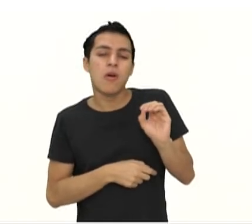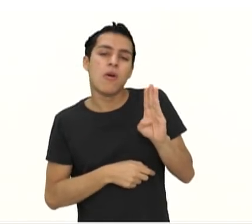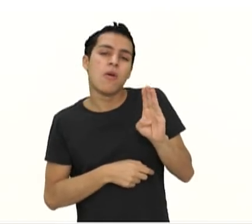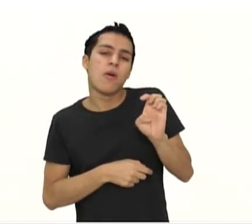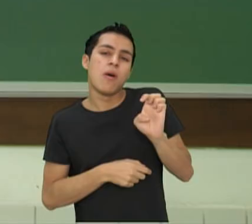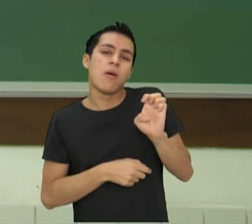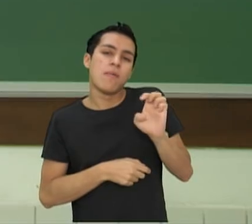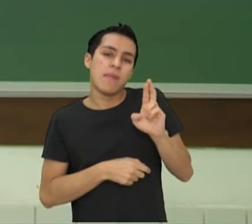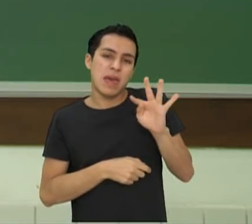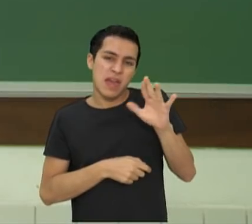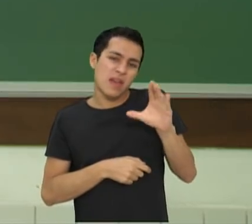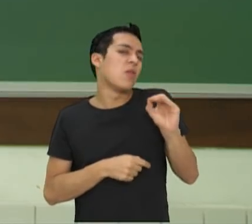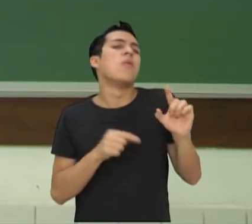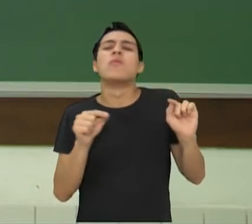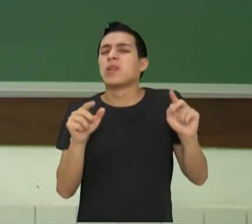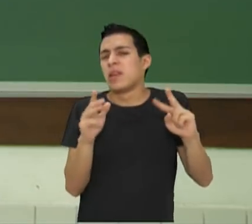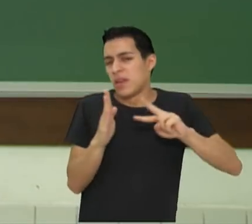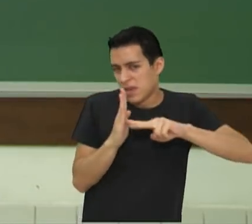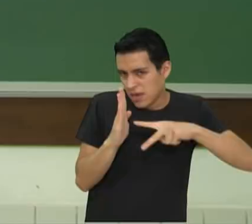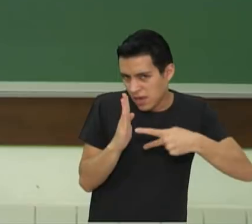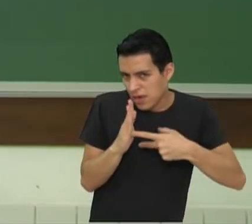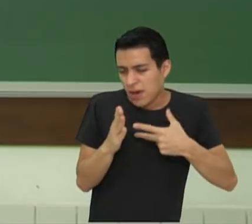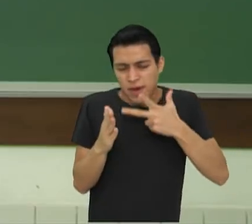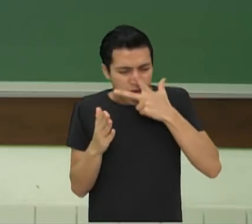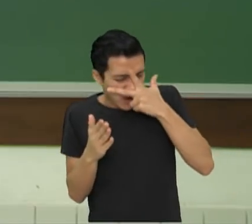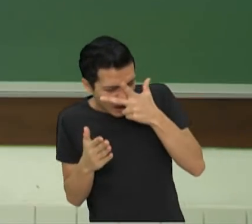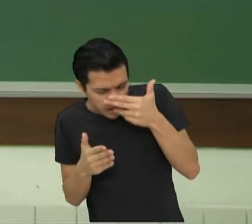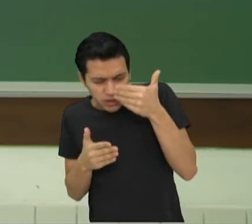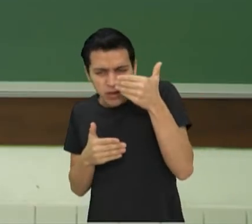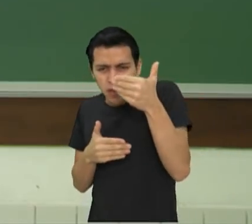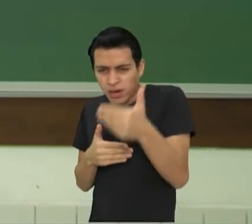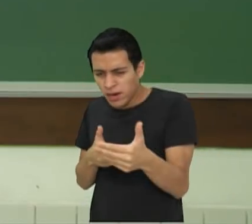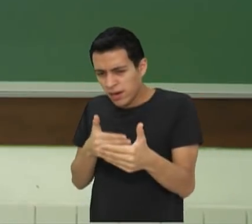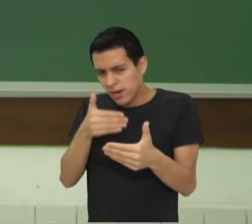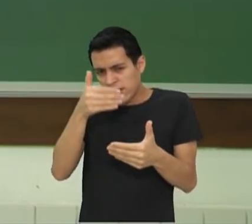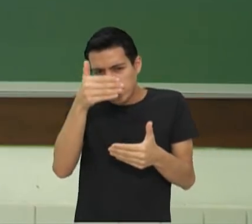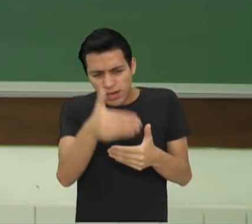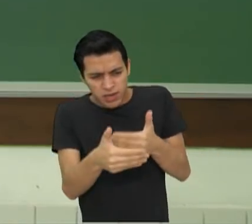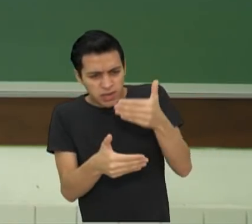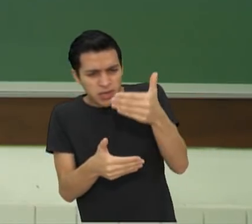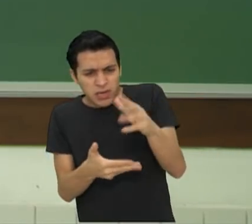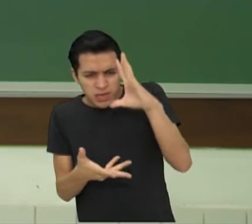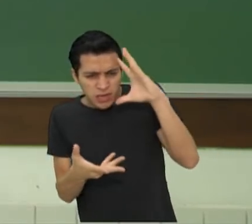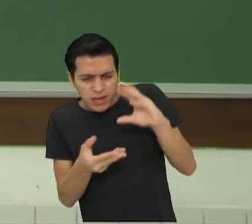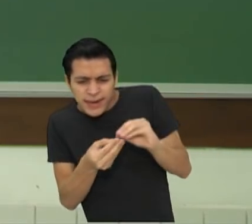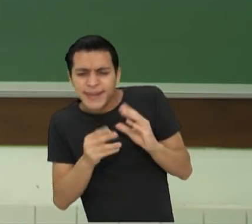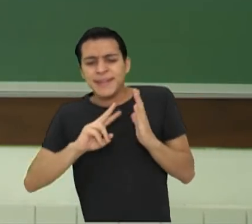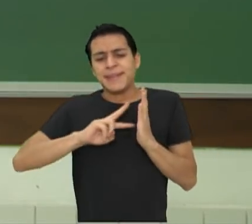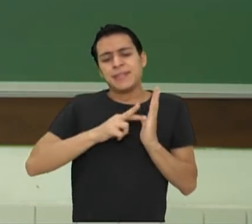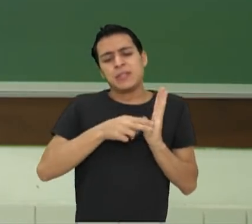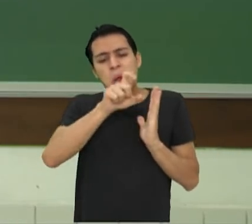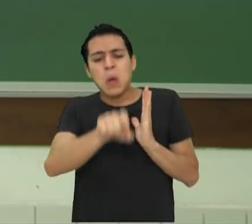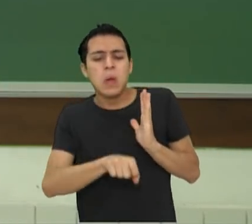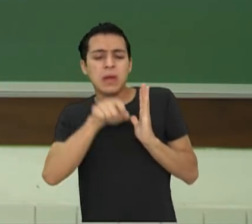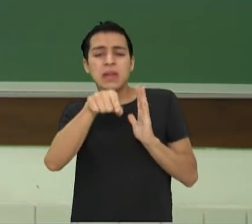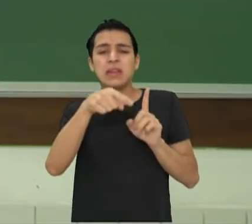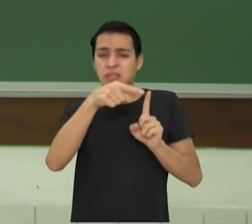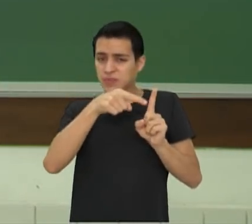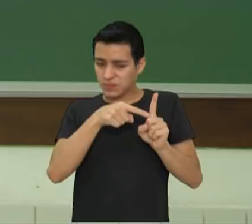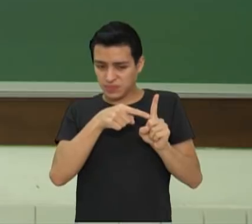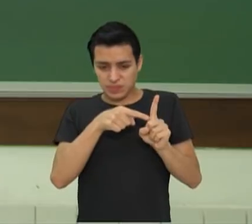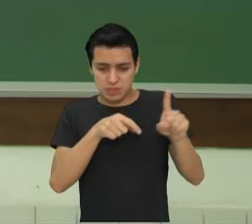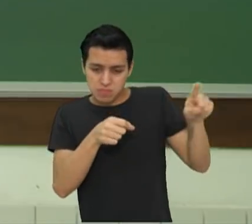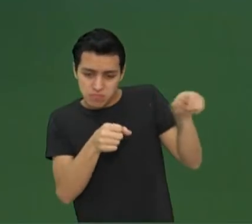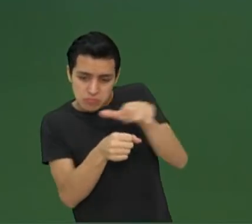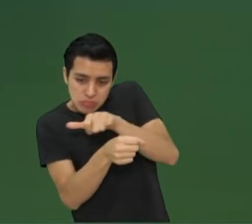de xadrez, mas assim ele vai levar um tempo assim para você entender o que é esse tipo de jogada,